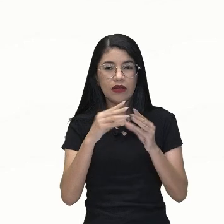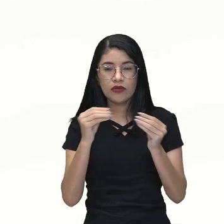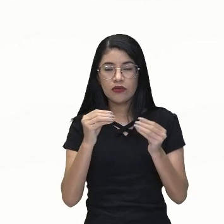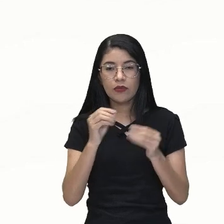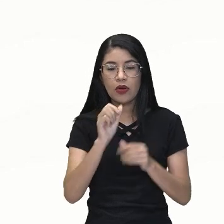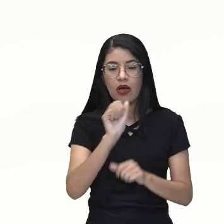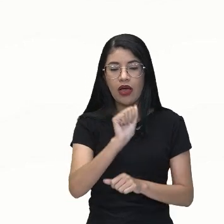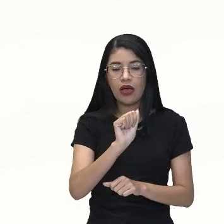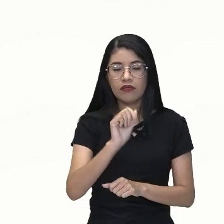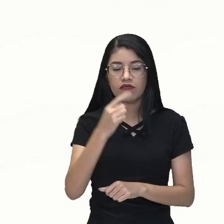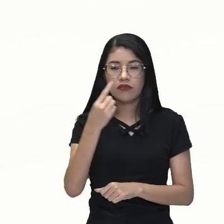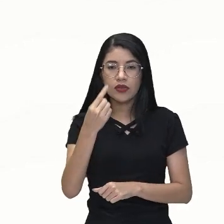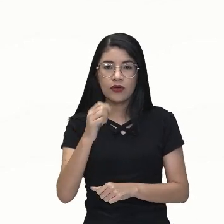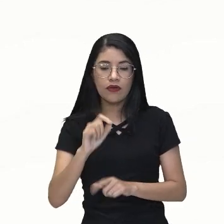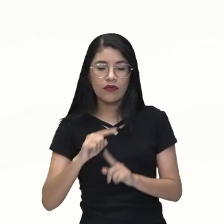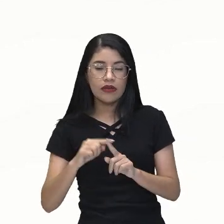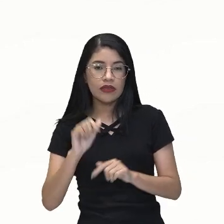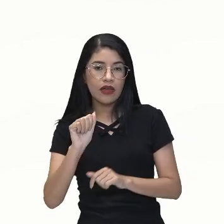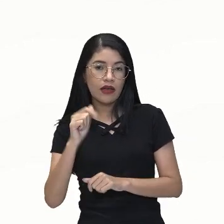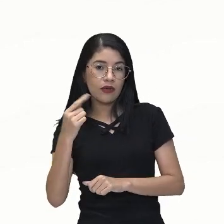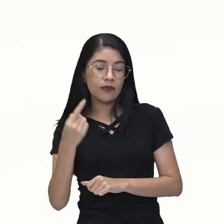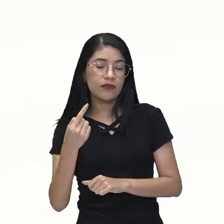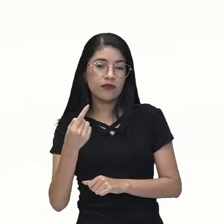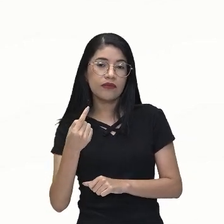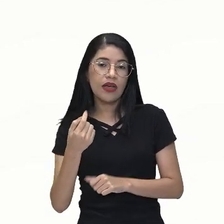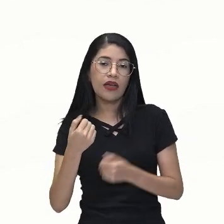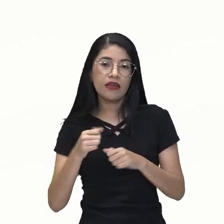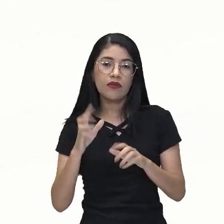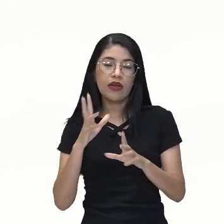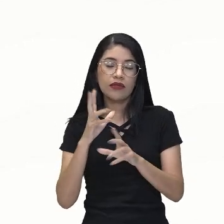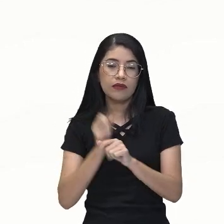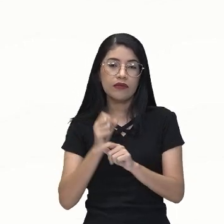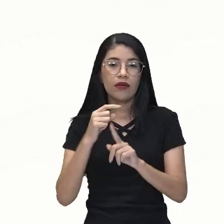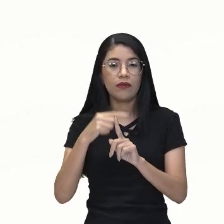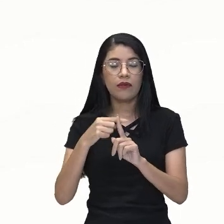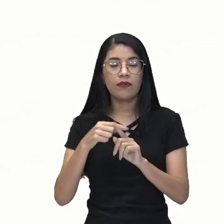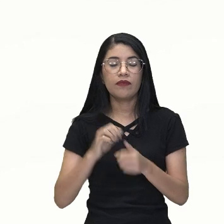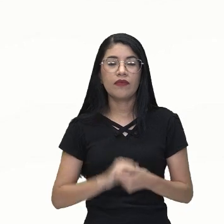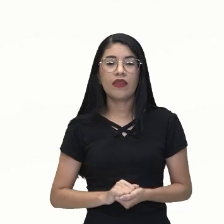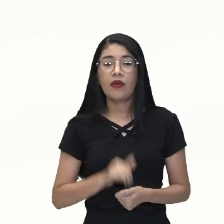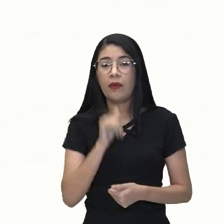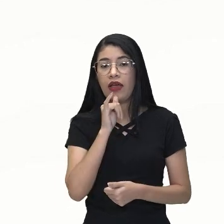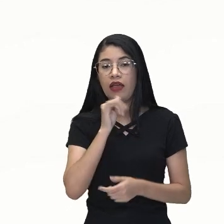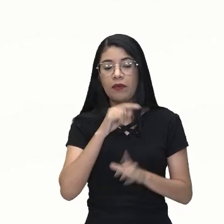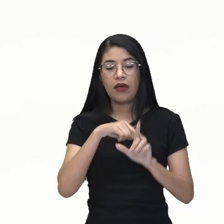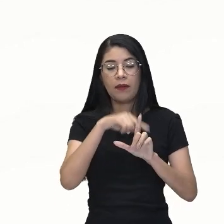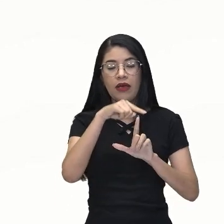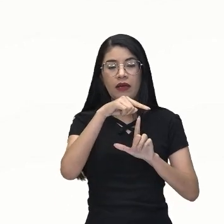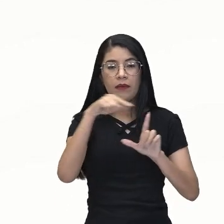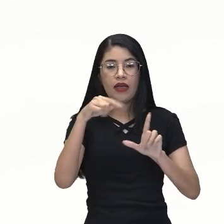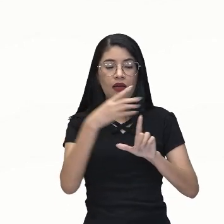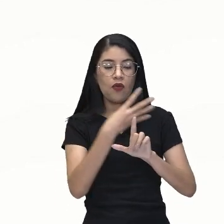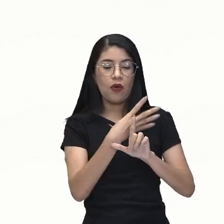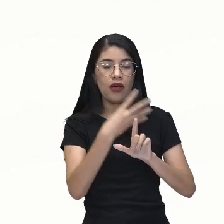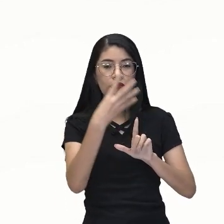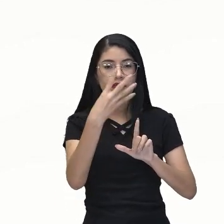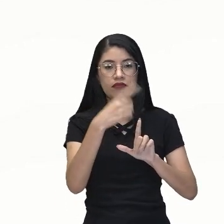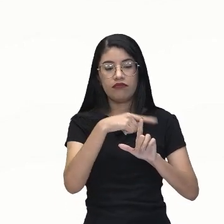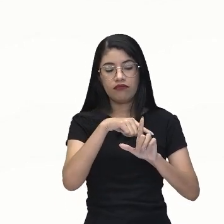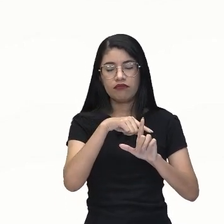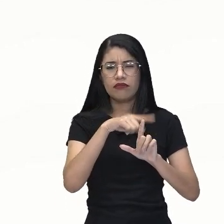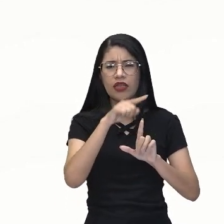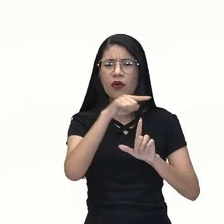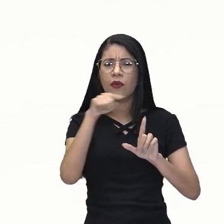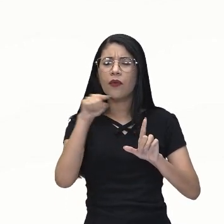só. Vamos supor que esse quadradinho ele tenha o lado igual a 4. Um lado só. E os